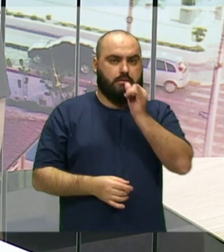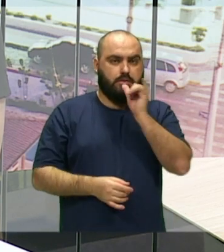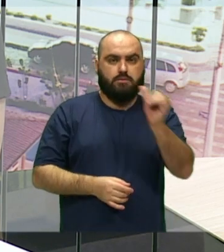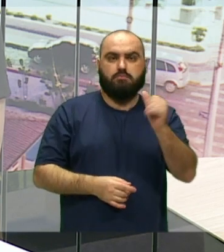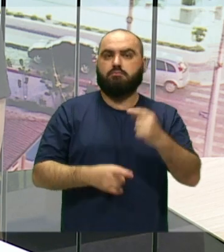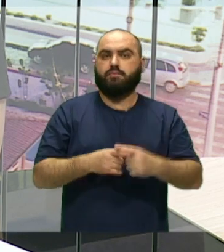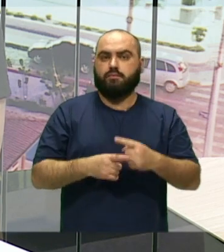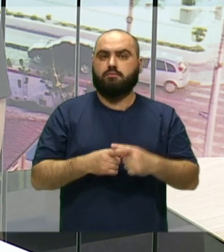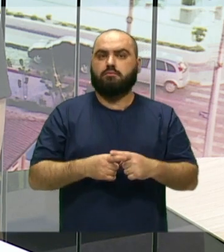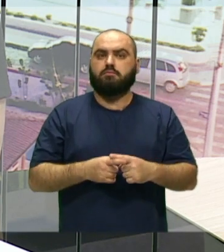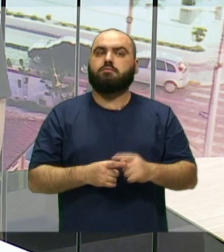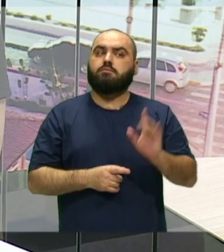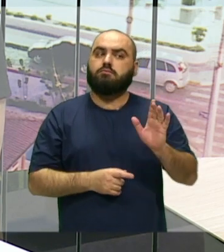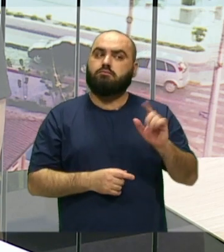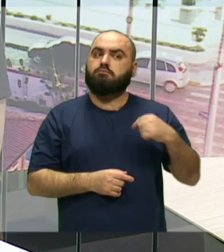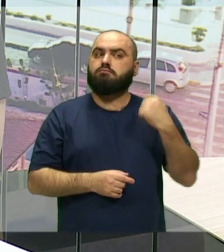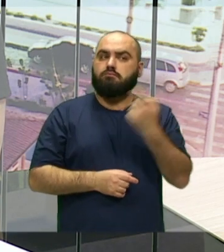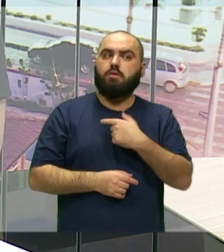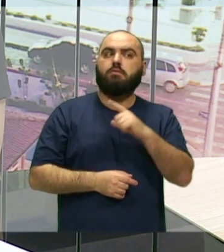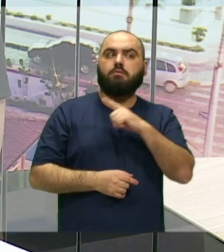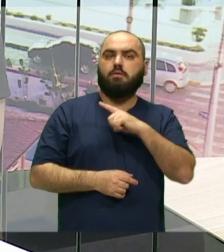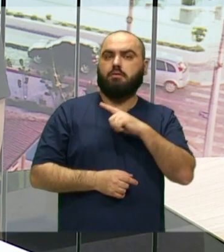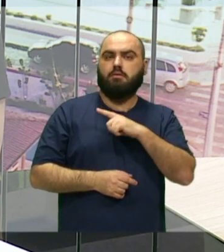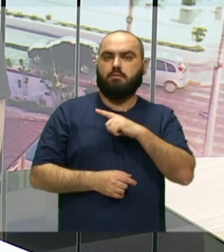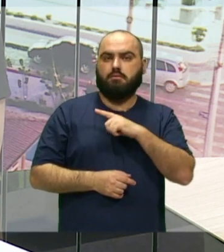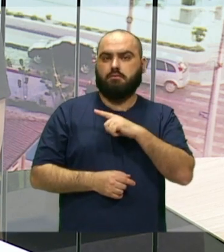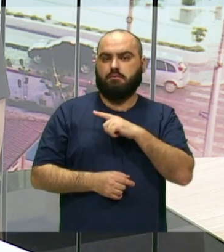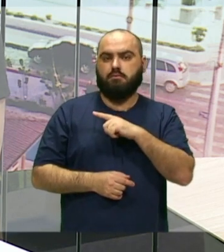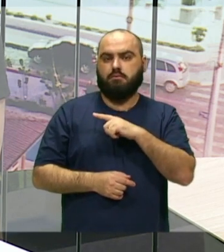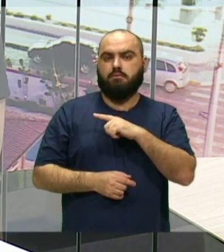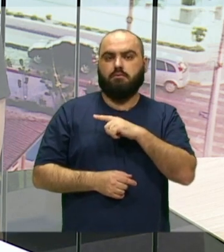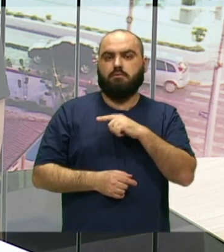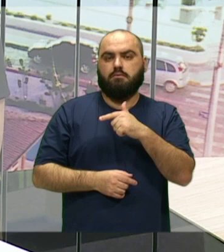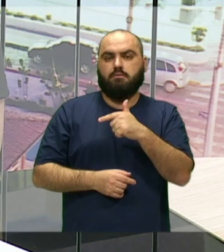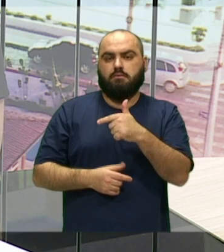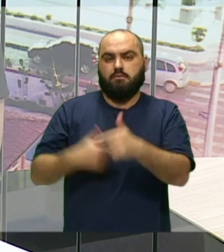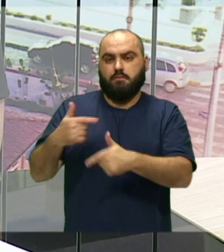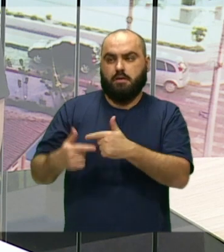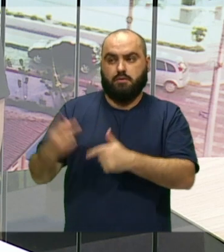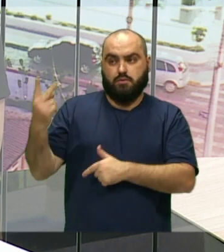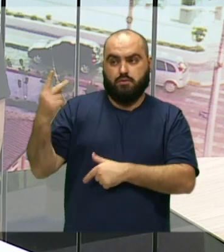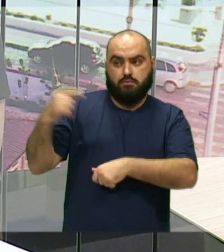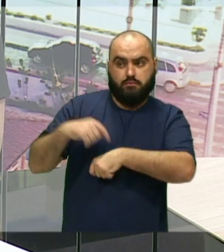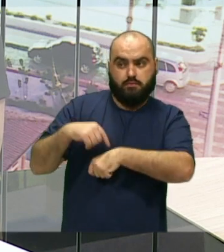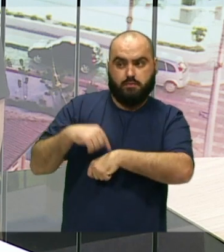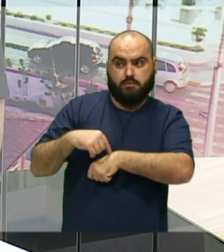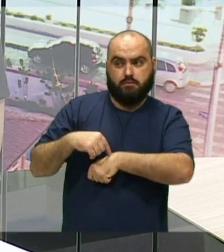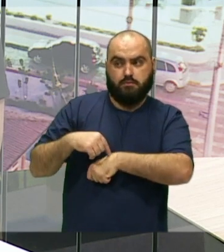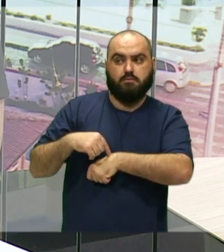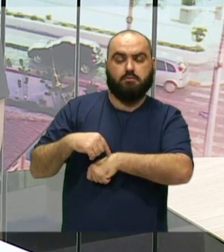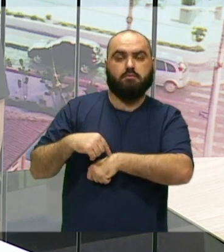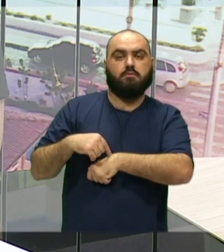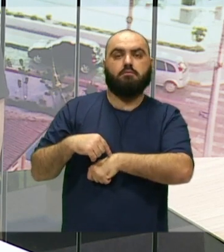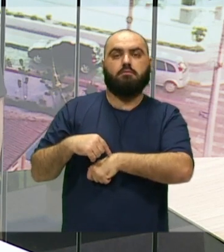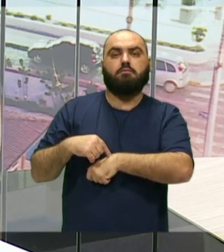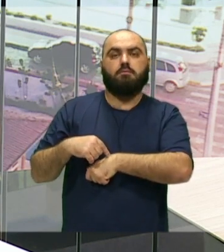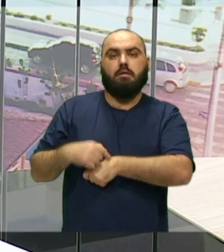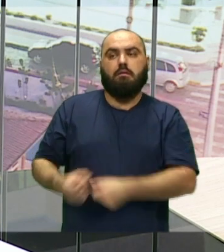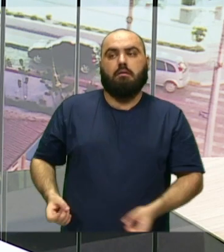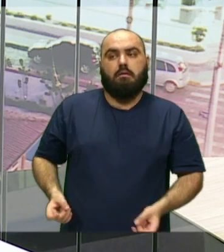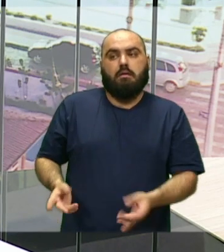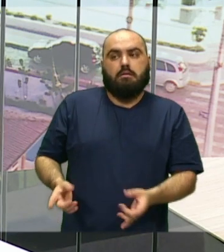gente já tem uma instituição que é a gente não trabalha oito a gente trabalha mais né são dois turnos então naturalmente a gente já vai